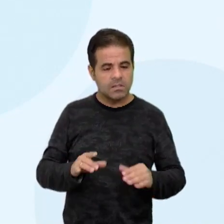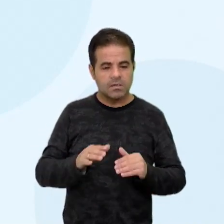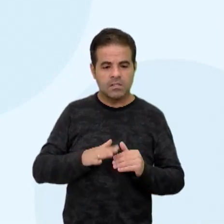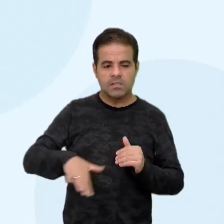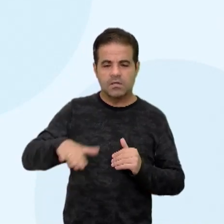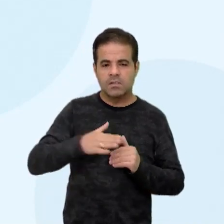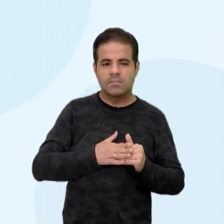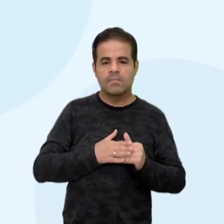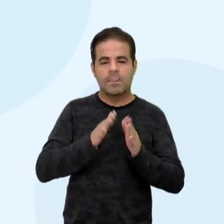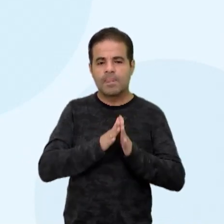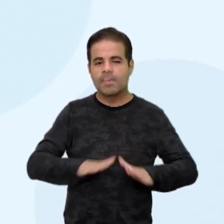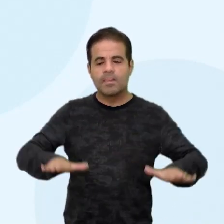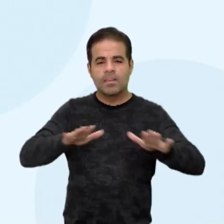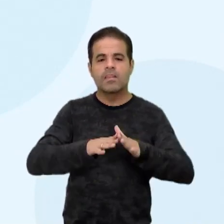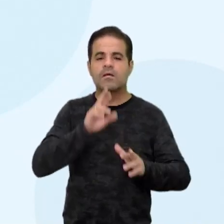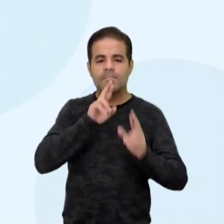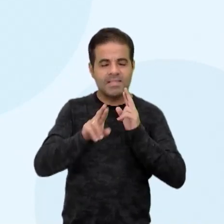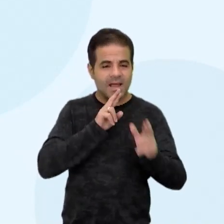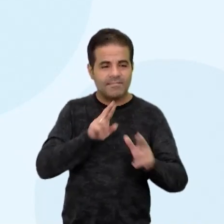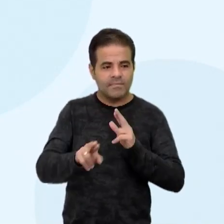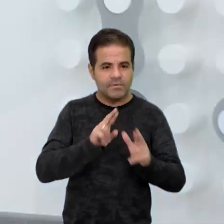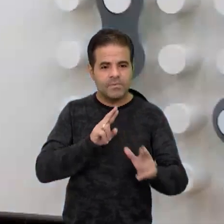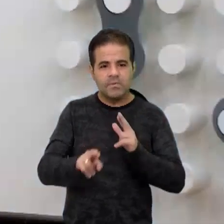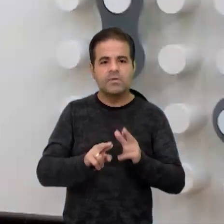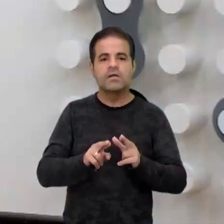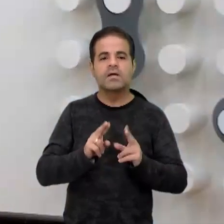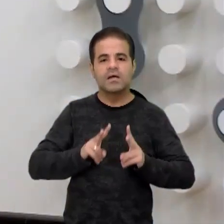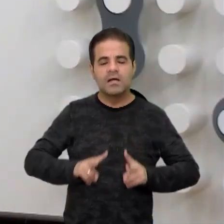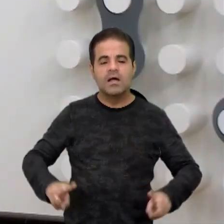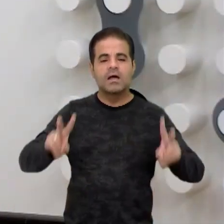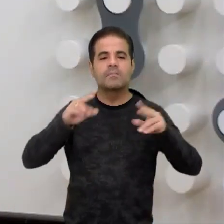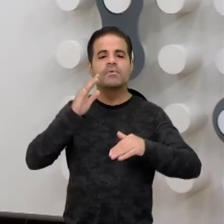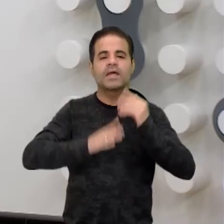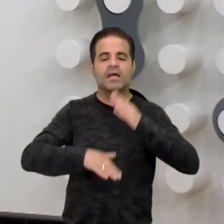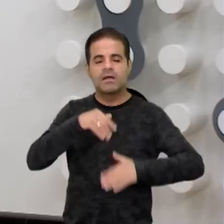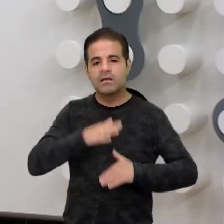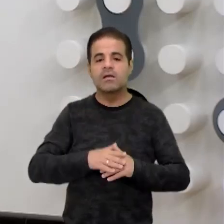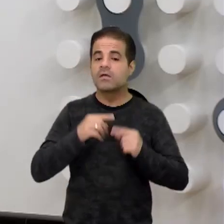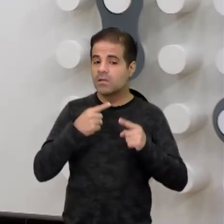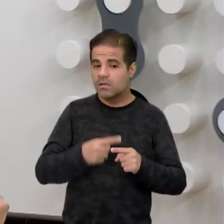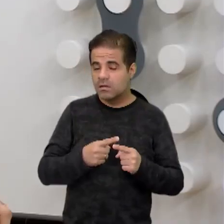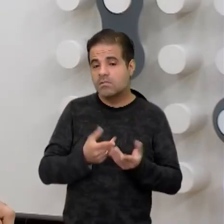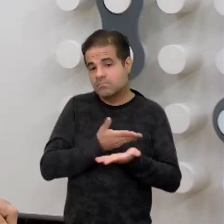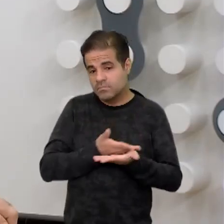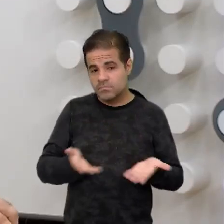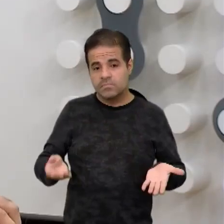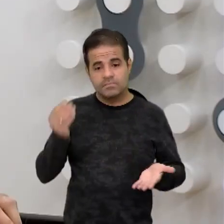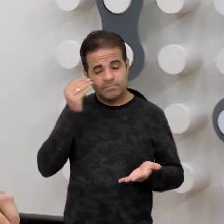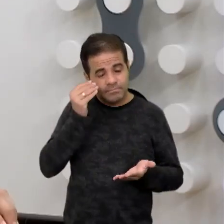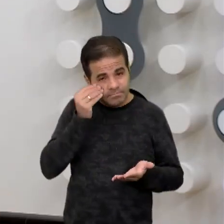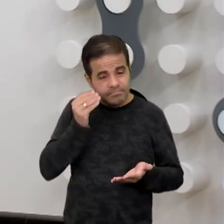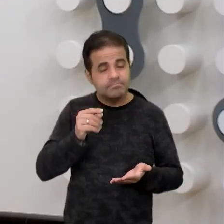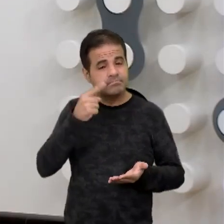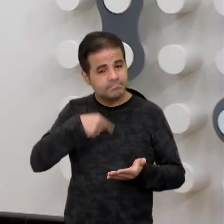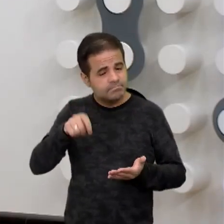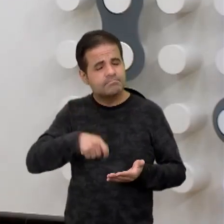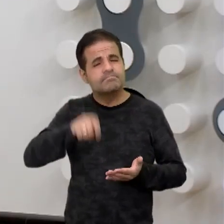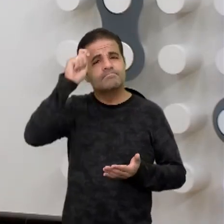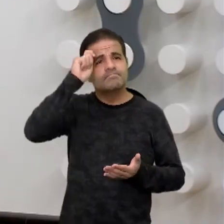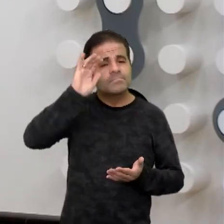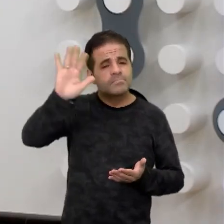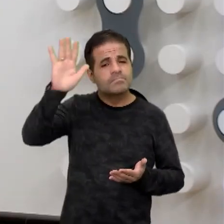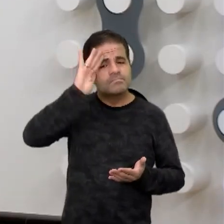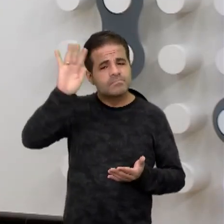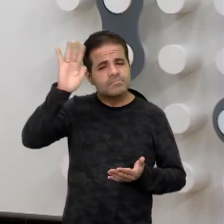gente pode ter algumas respostas curiosas, né? Eu não vou aqui falar de mim, óbvio, mas a gente pensando